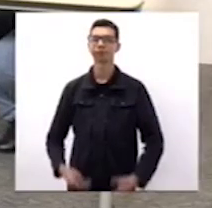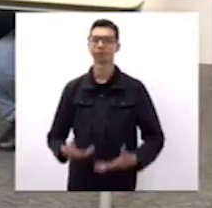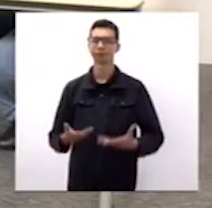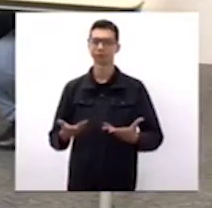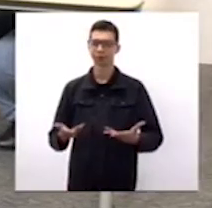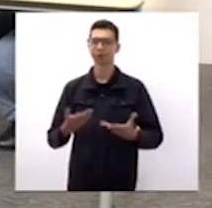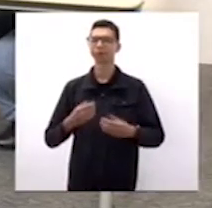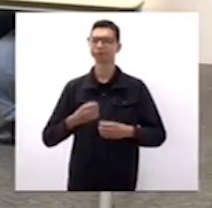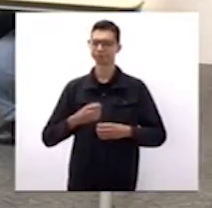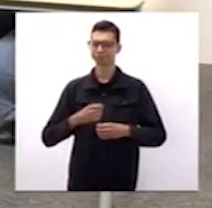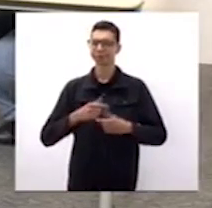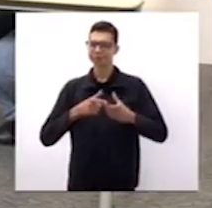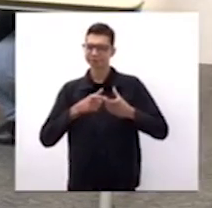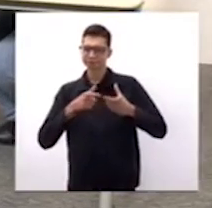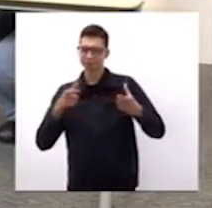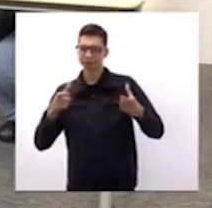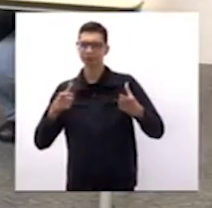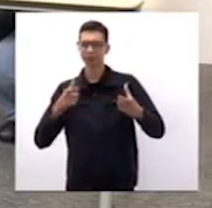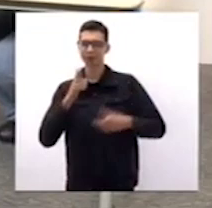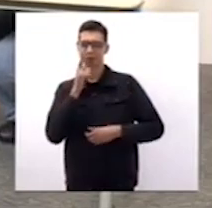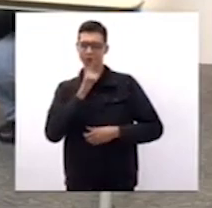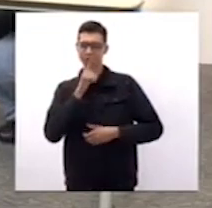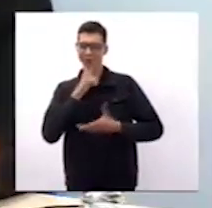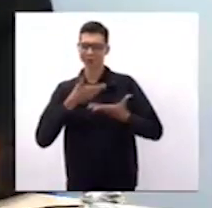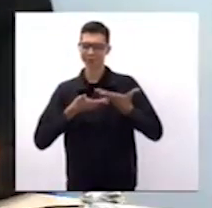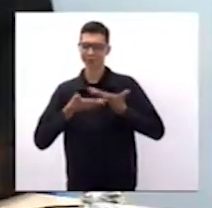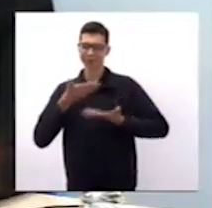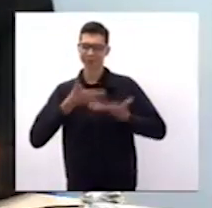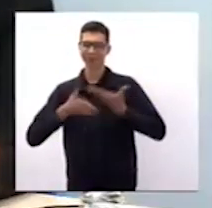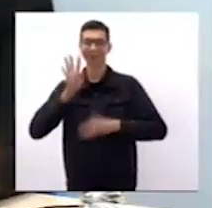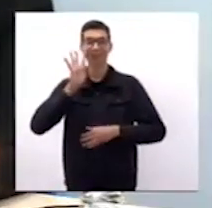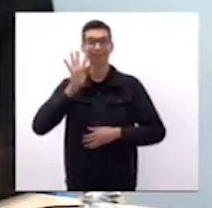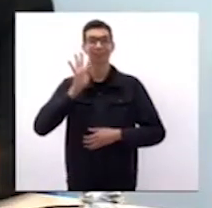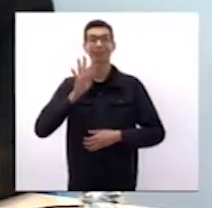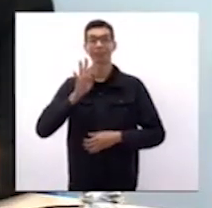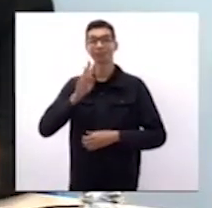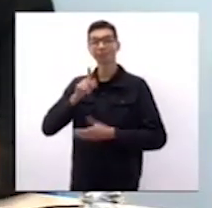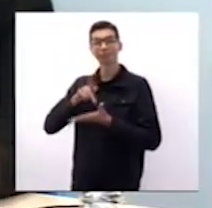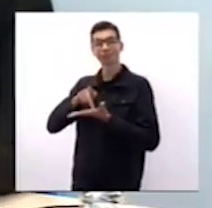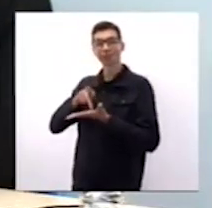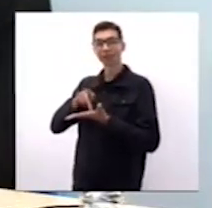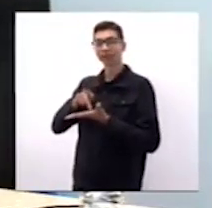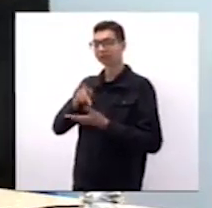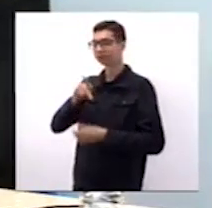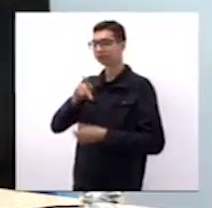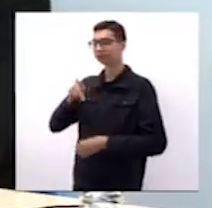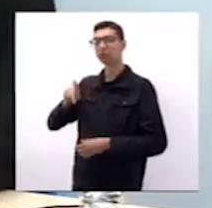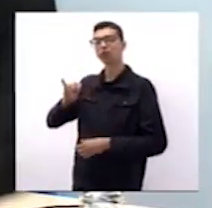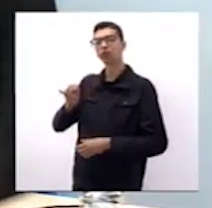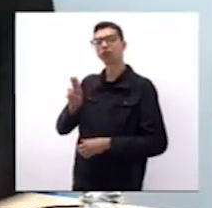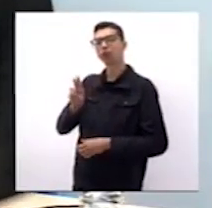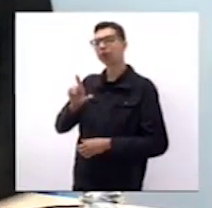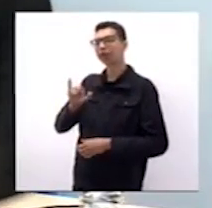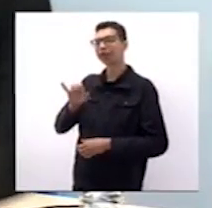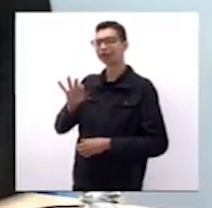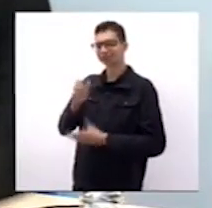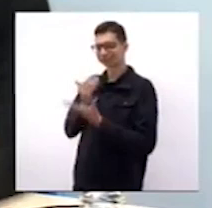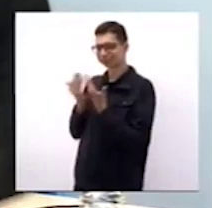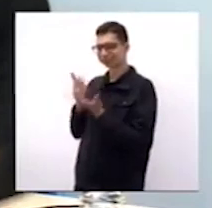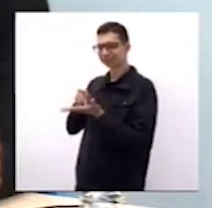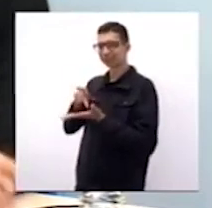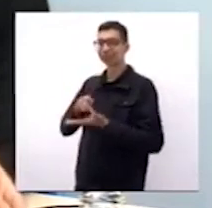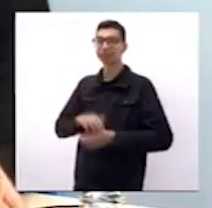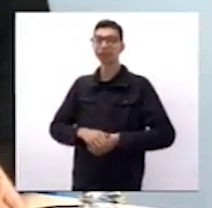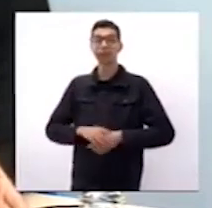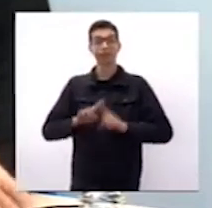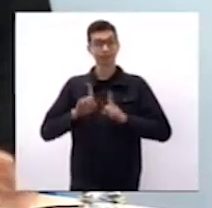Ó, o pessoal está interagindo bastante, né, professora Juliette? Mas a gente ainda tem mais uma afirmativa aí para vocês colocarem para nós